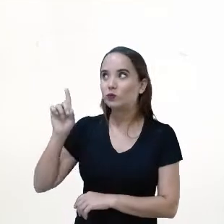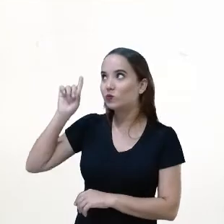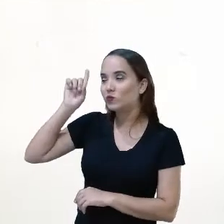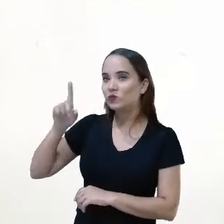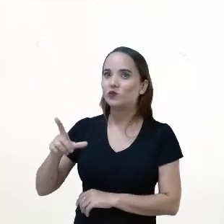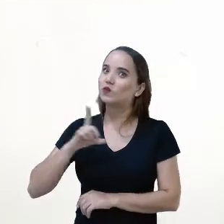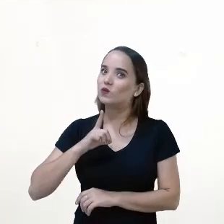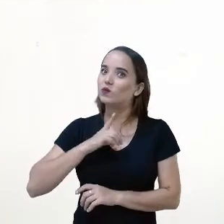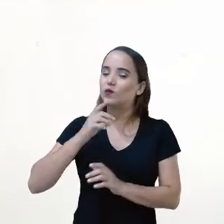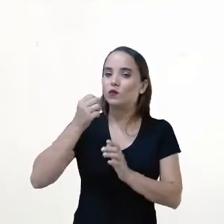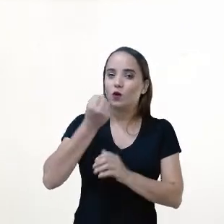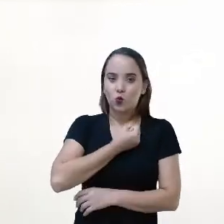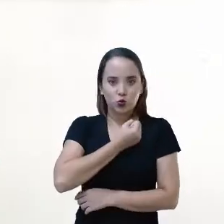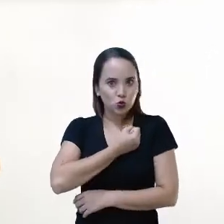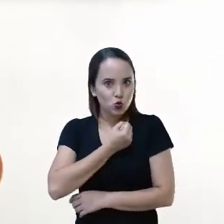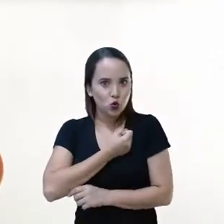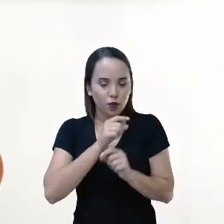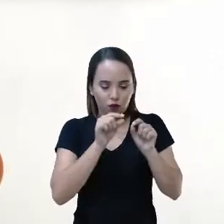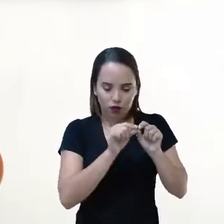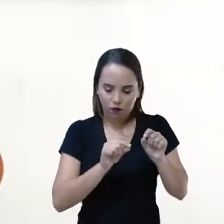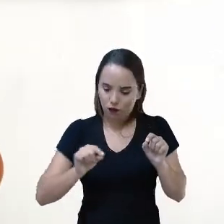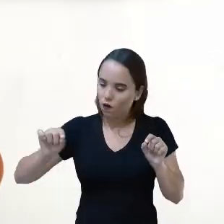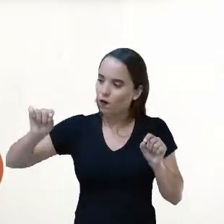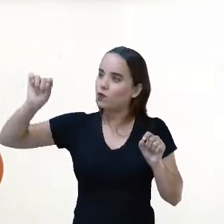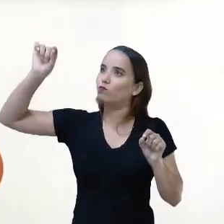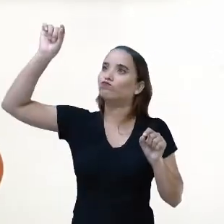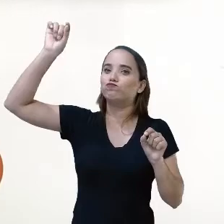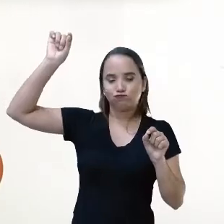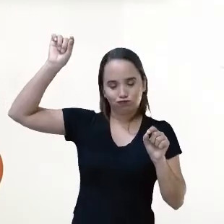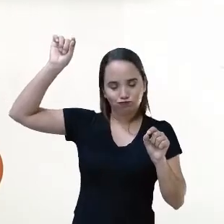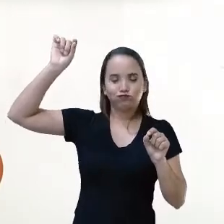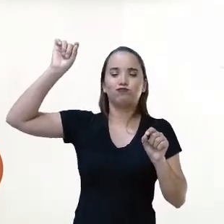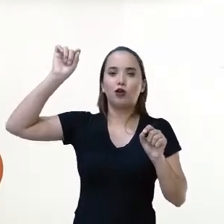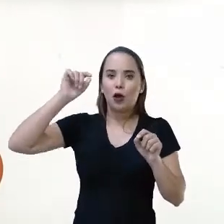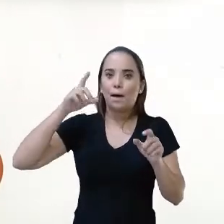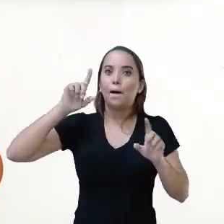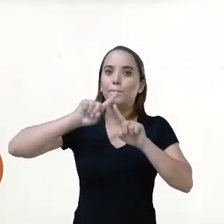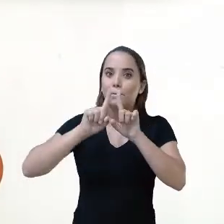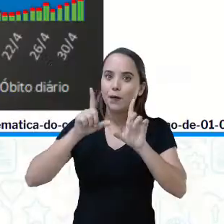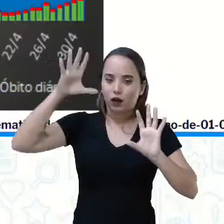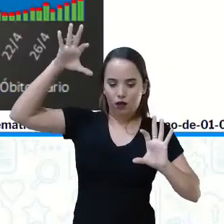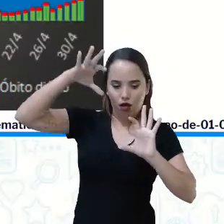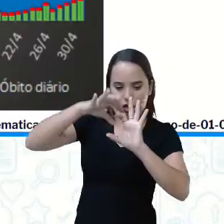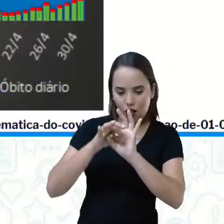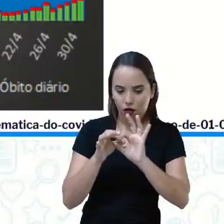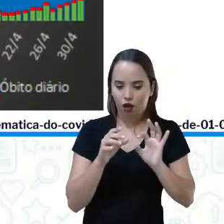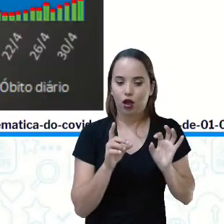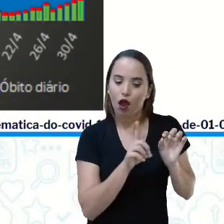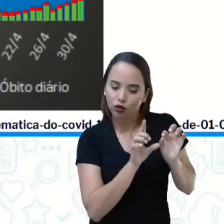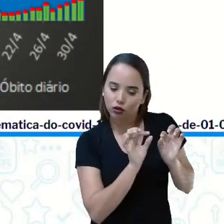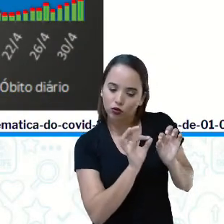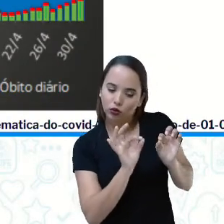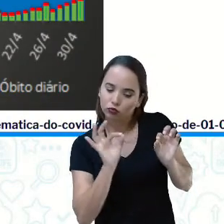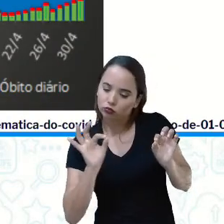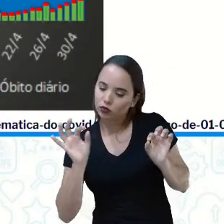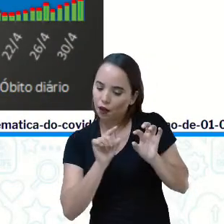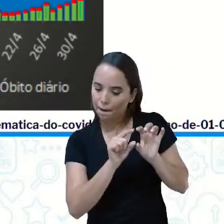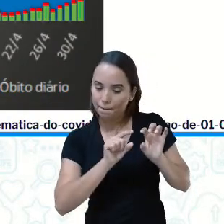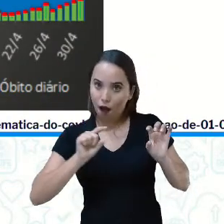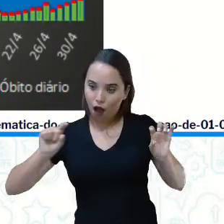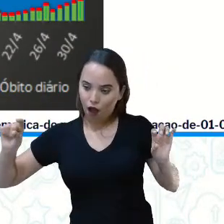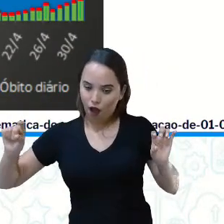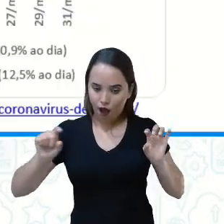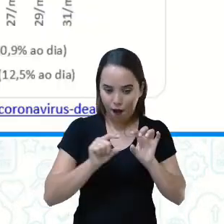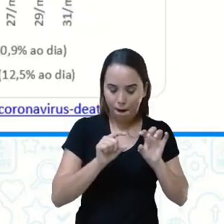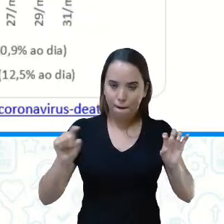de acordo com a data que está aqui embaixo. Então o tempo vai passando, os números vão aumentando e está sendo representado aqui